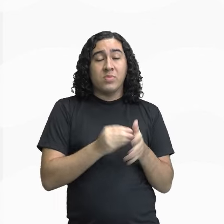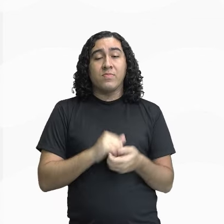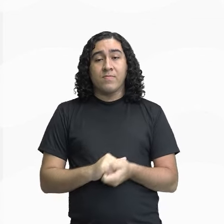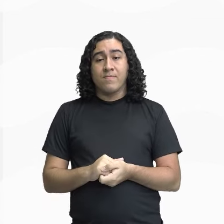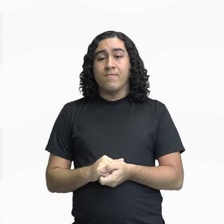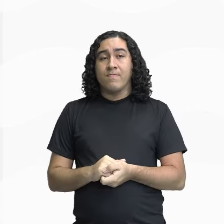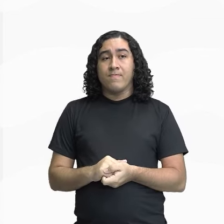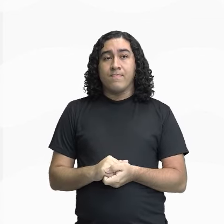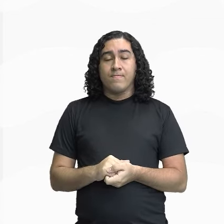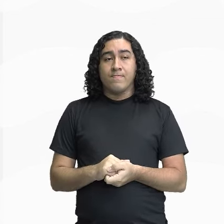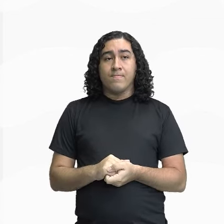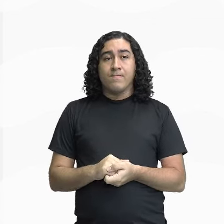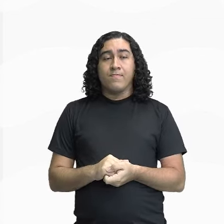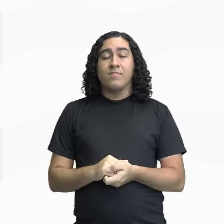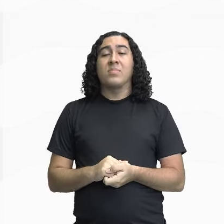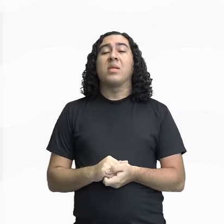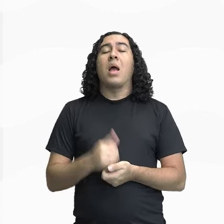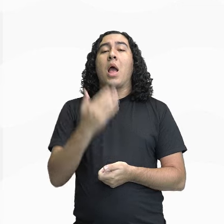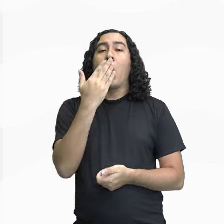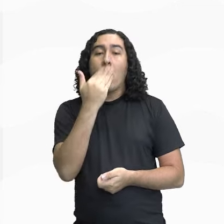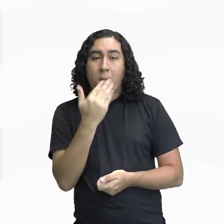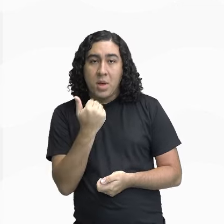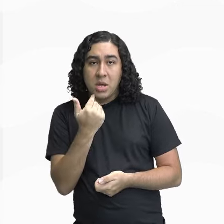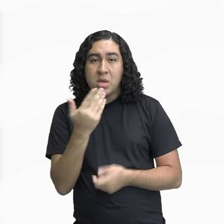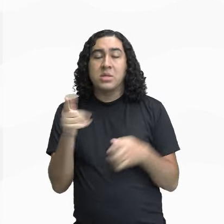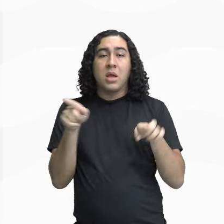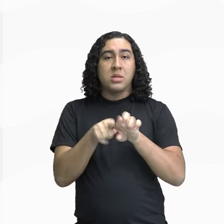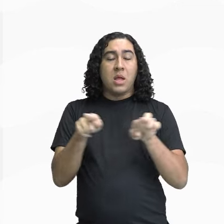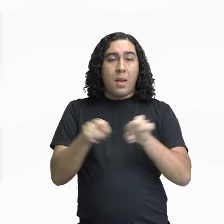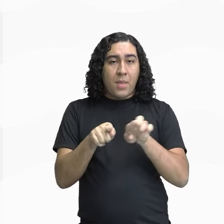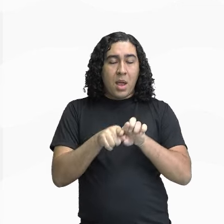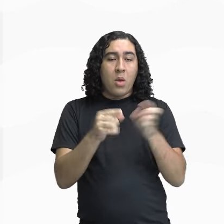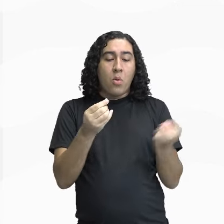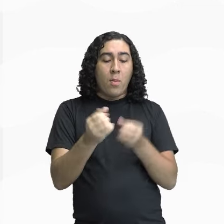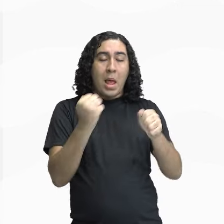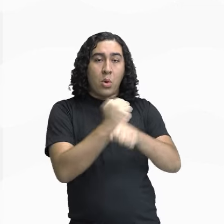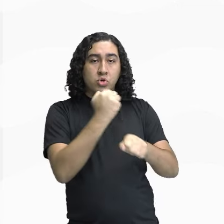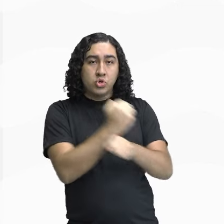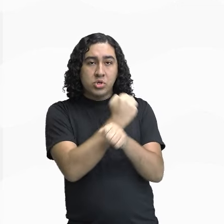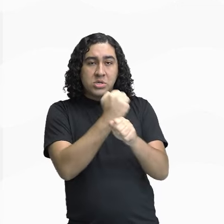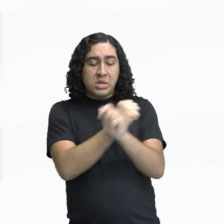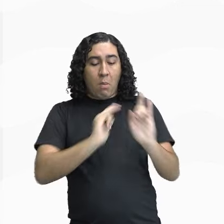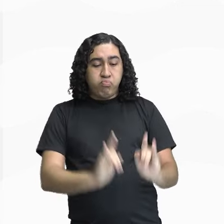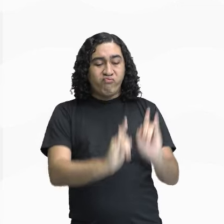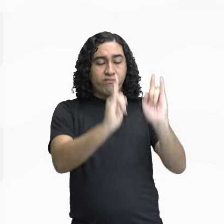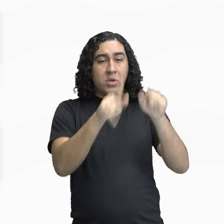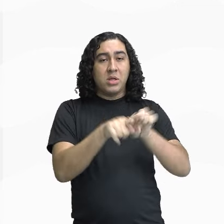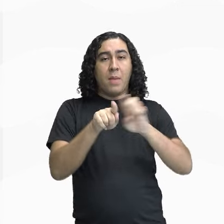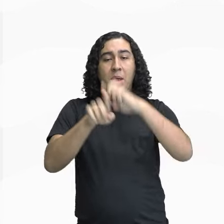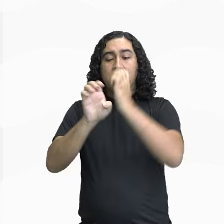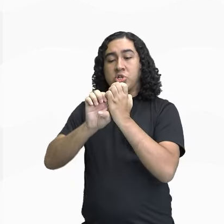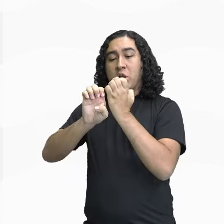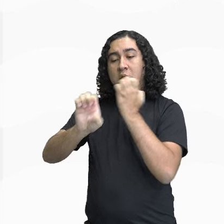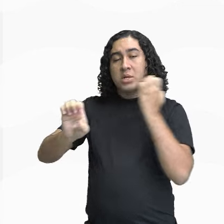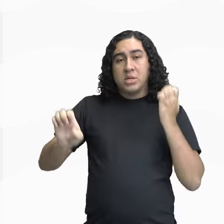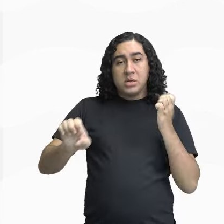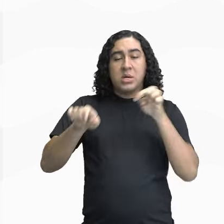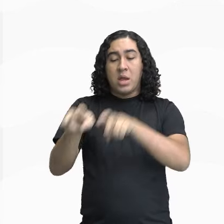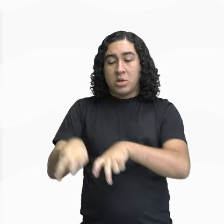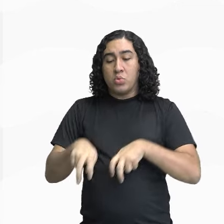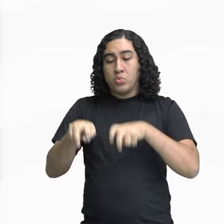originários, né? A culinária, ótimo, a arquitetura, vai estar também ligado ao quê? A engenharia, a agricultura,